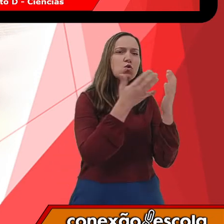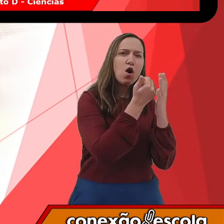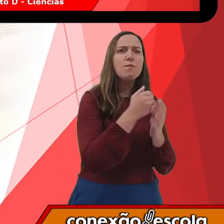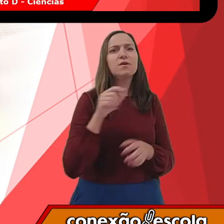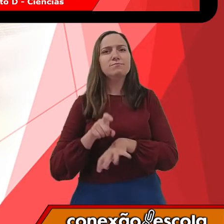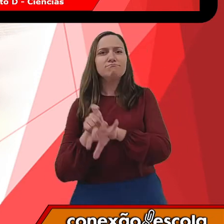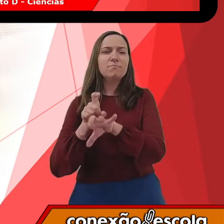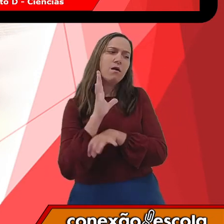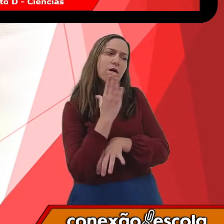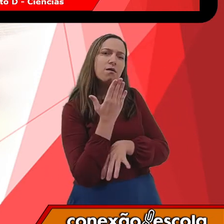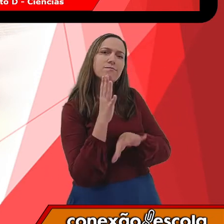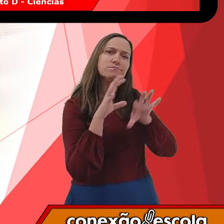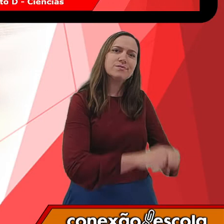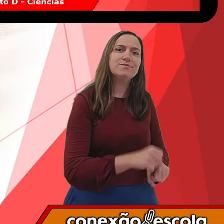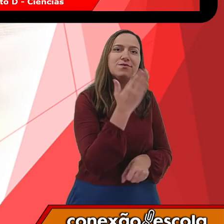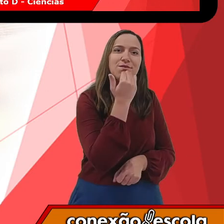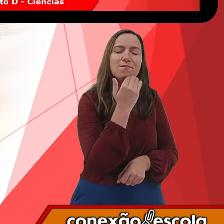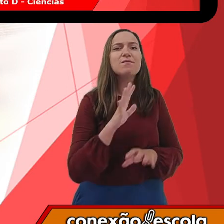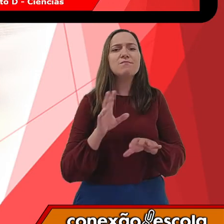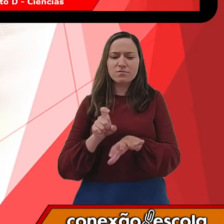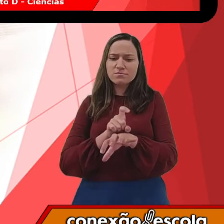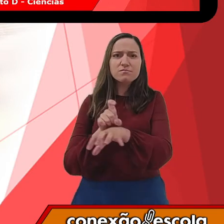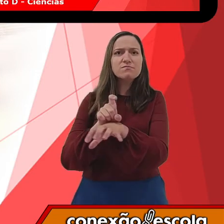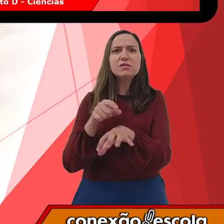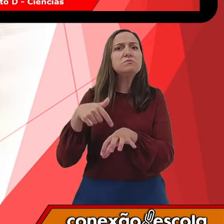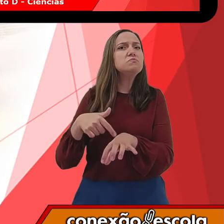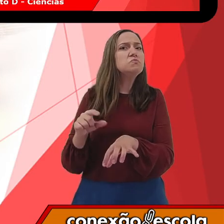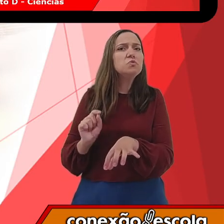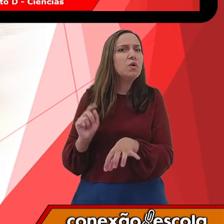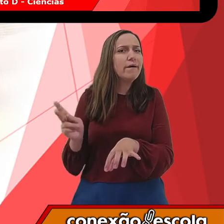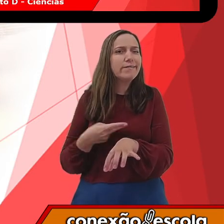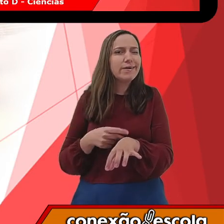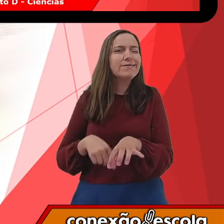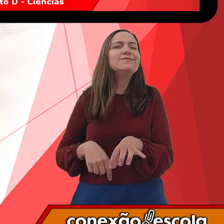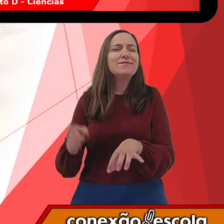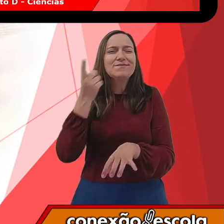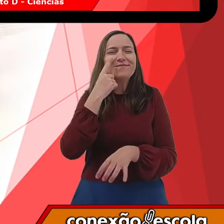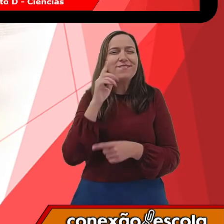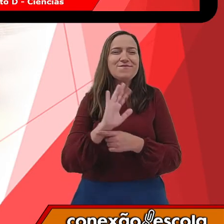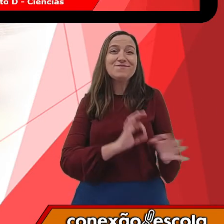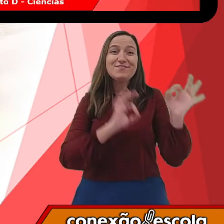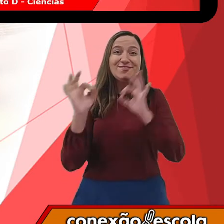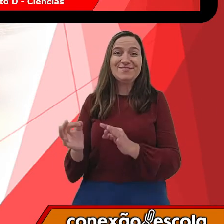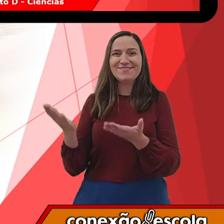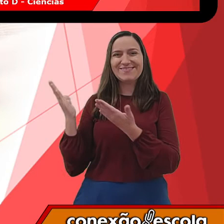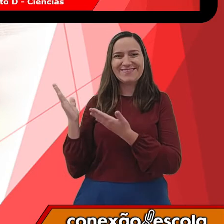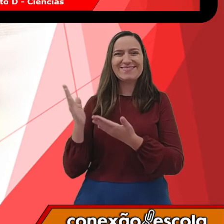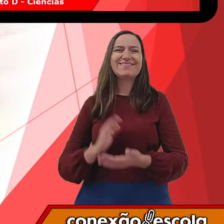grilo. E agora, o que aconteceu com o escorpião? Assista ao vídeo.